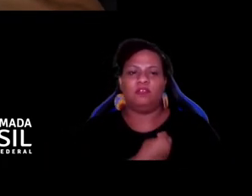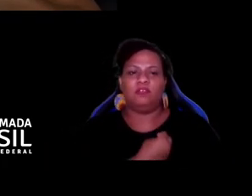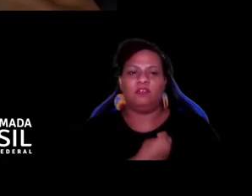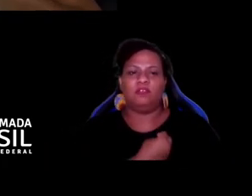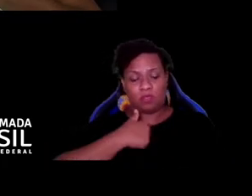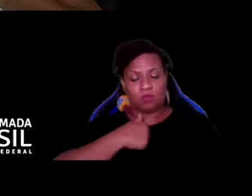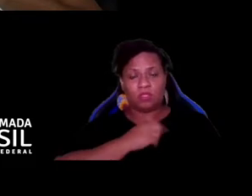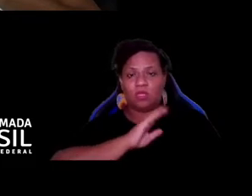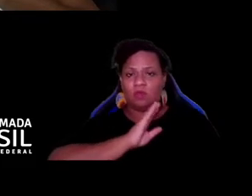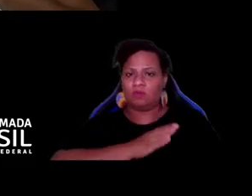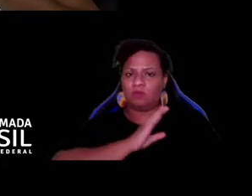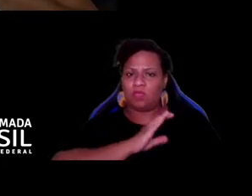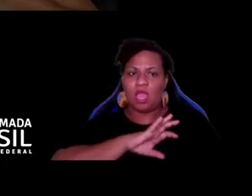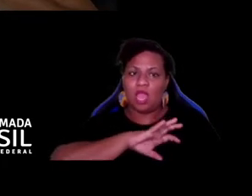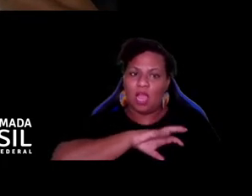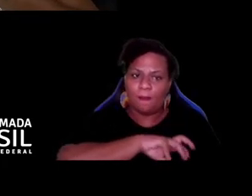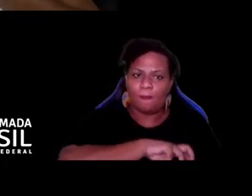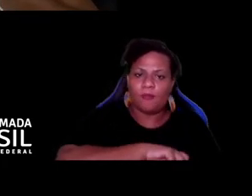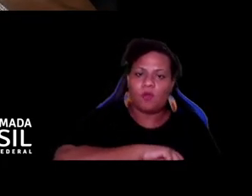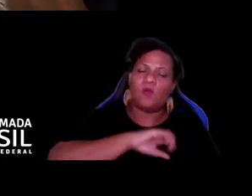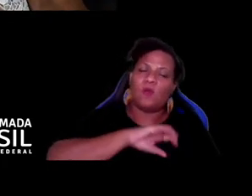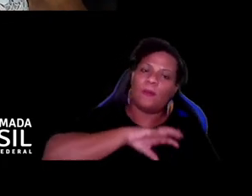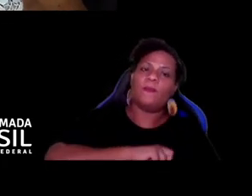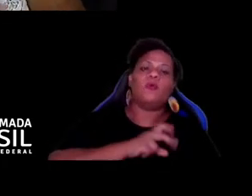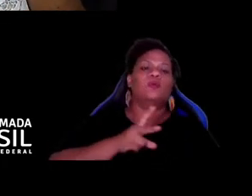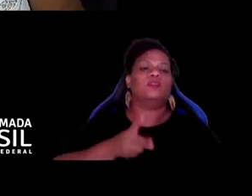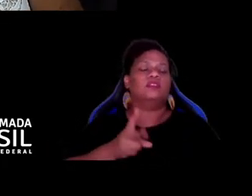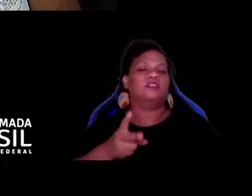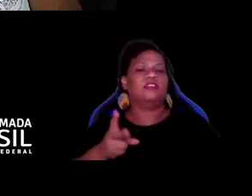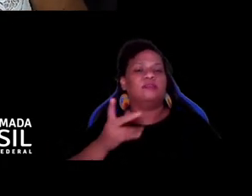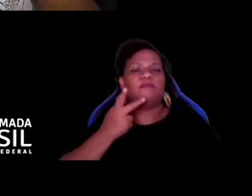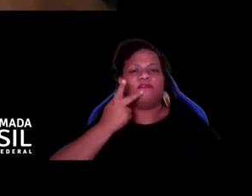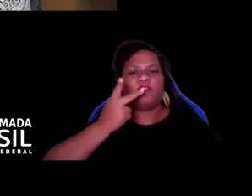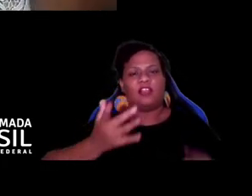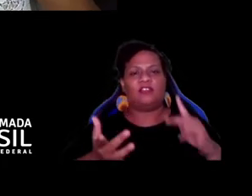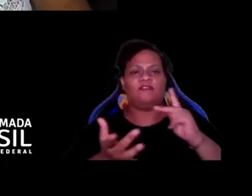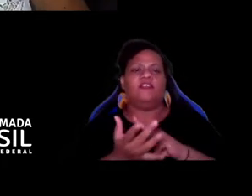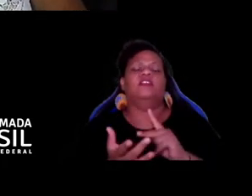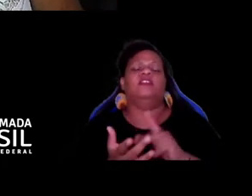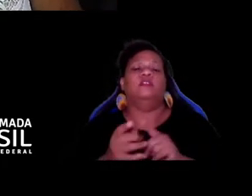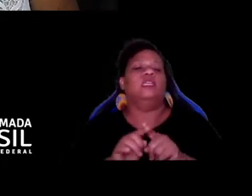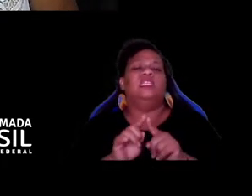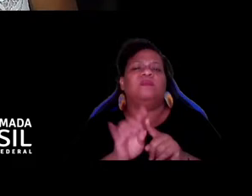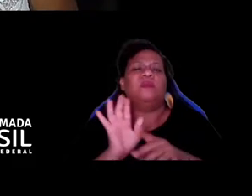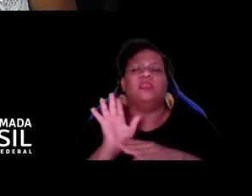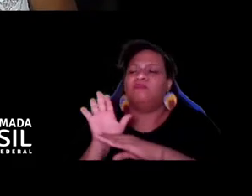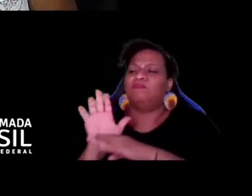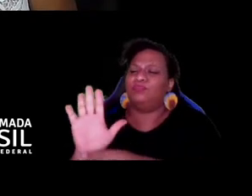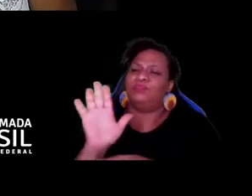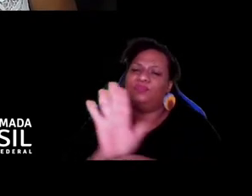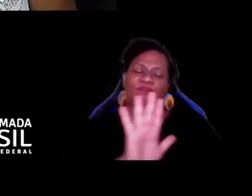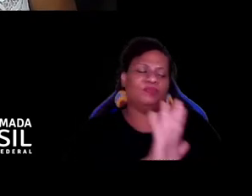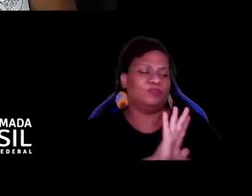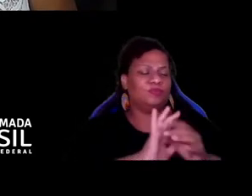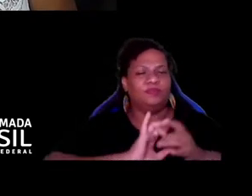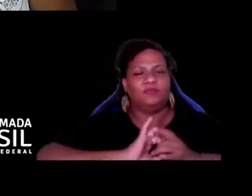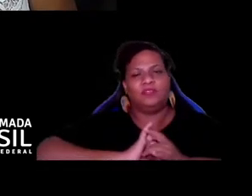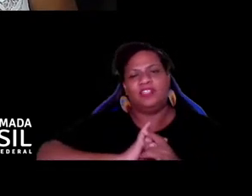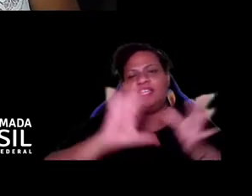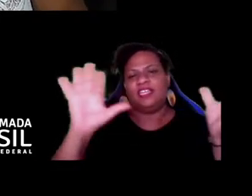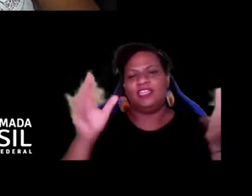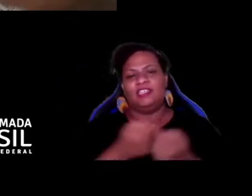no coração, de sempre agir com sinceridade e fazer o bem. Né? Fazer o